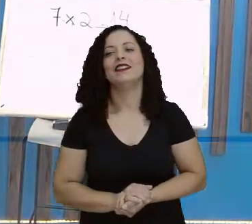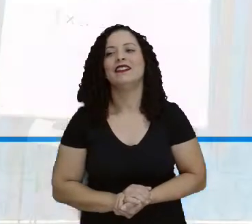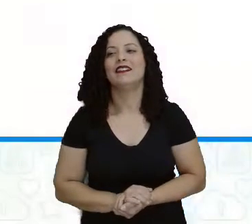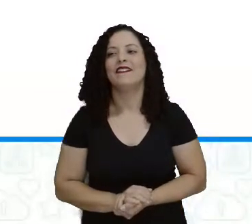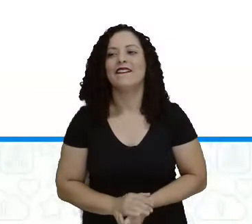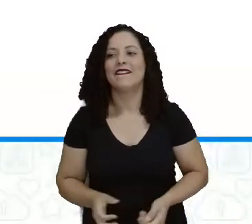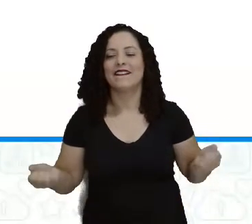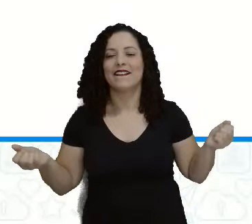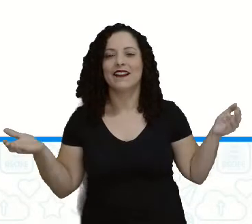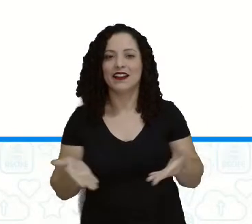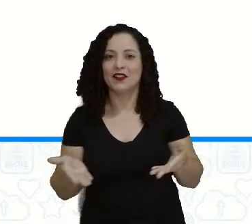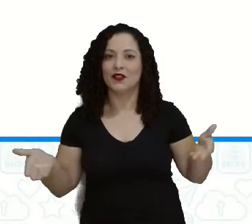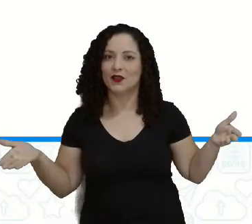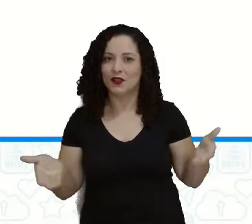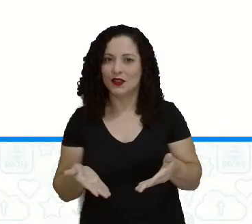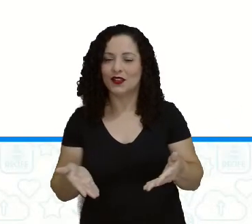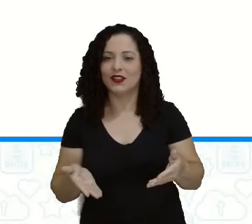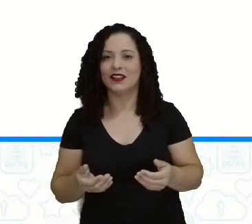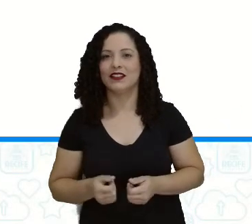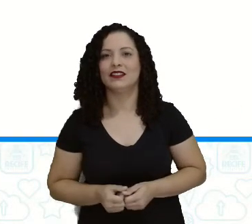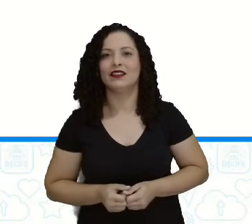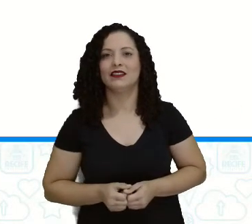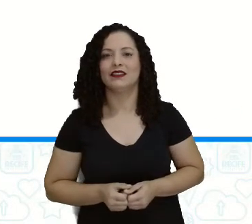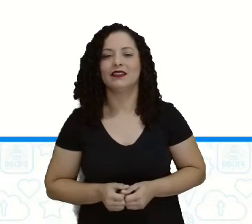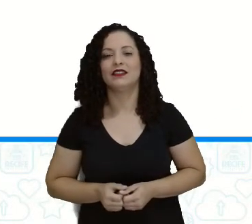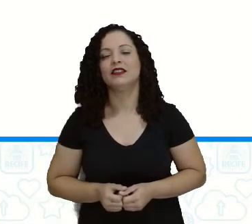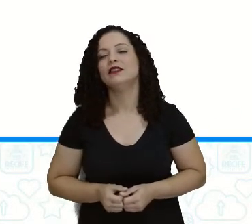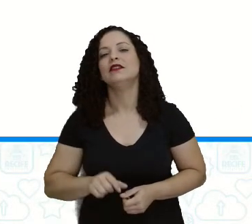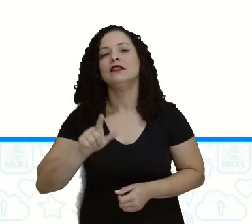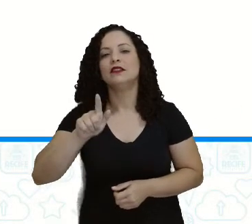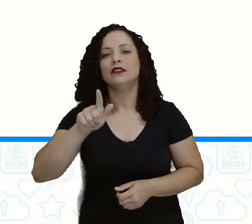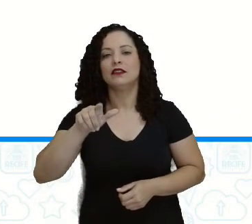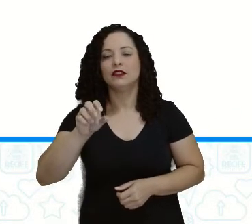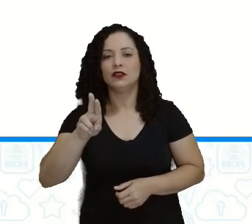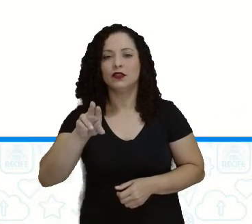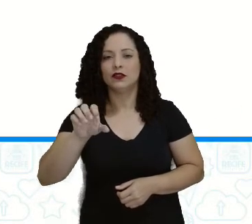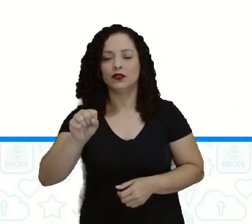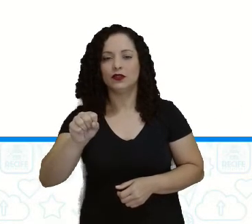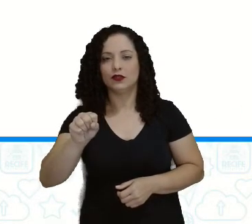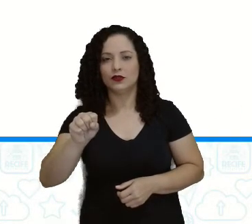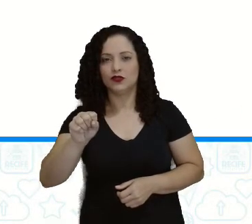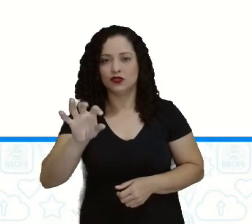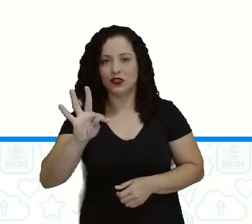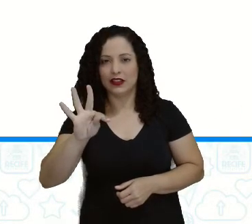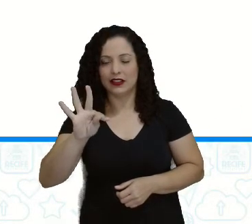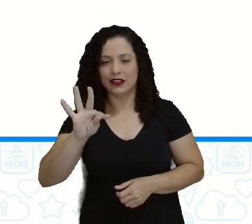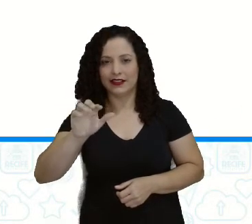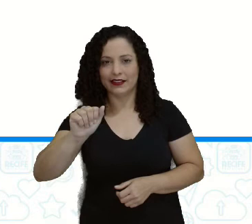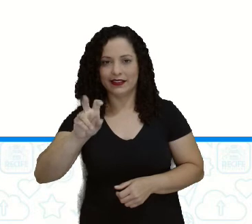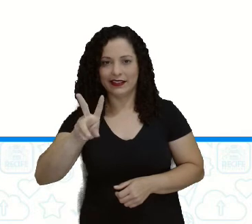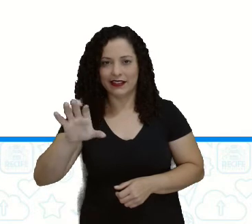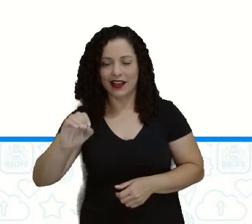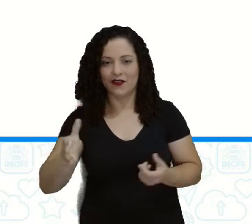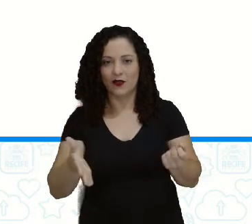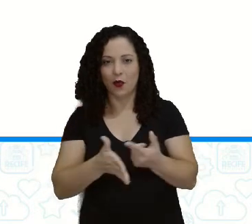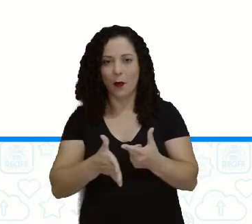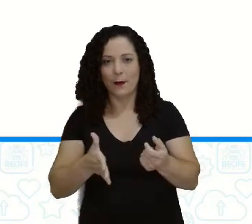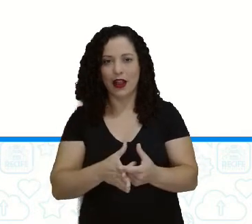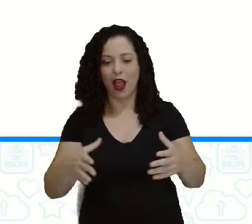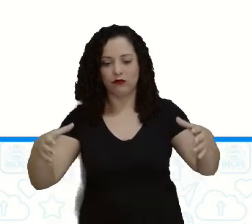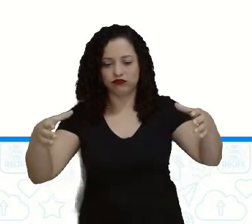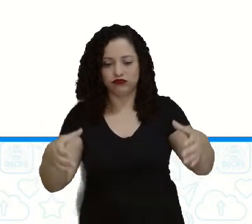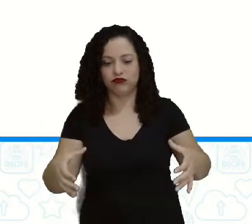Agora, passou. Vamos lá. Gustavo comprou uma pizza média com 6